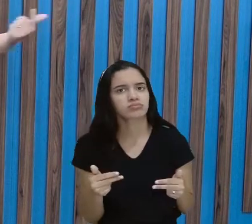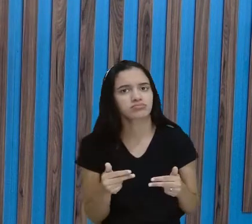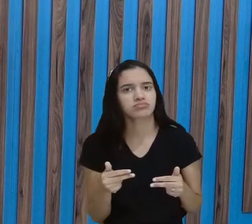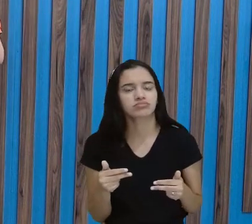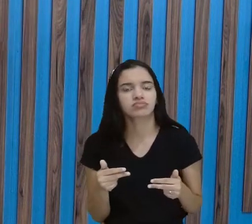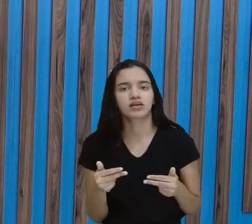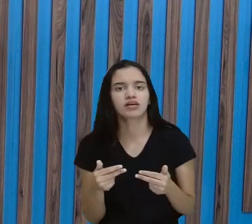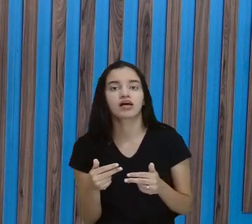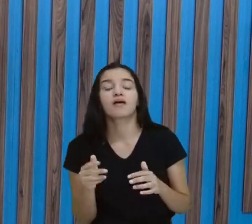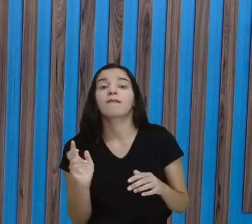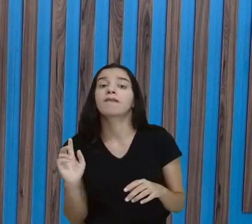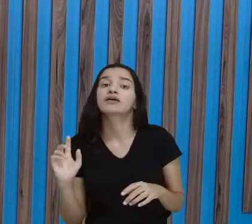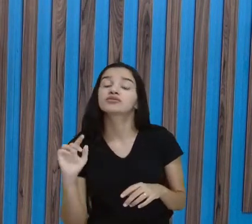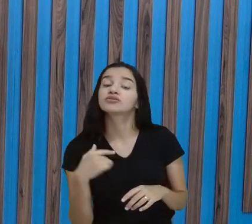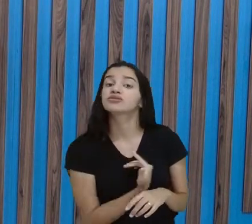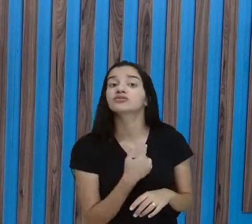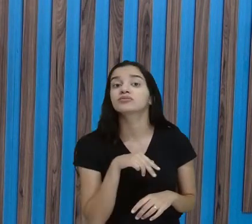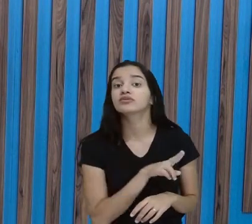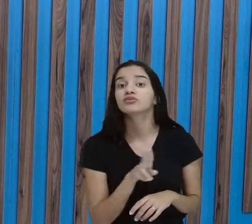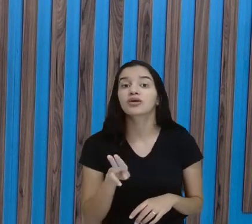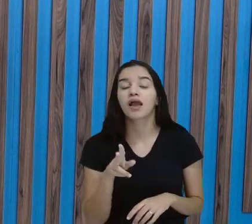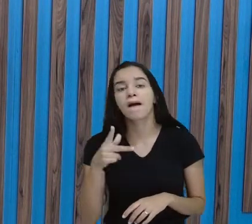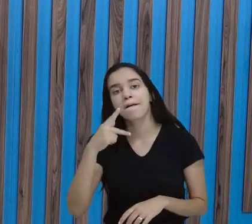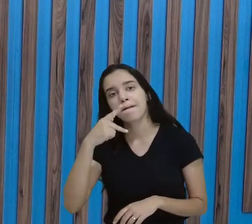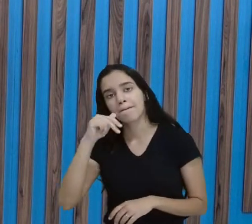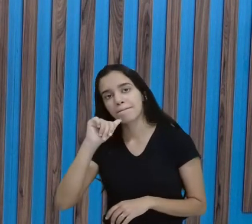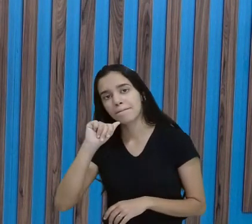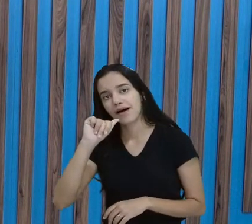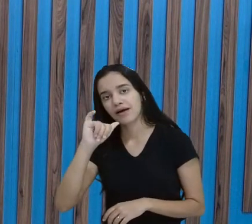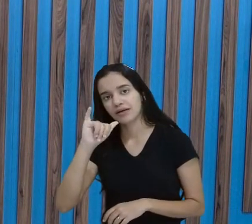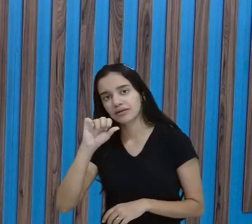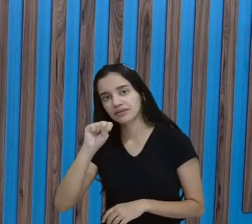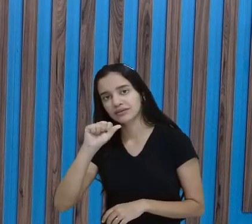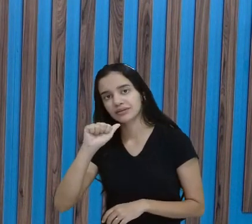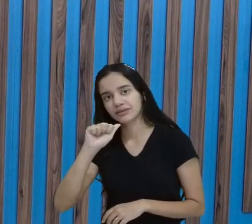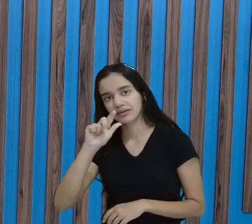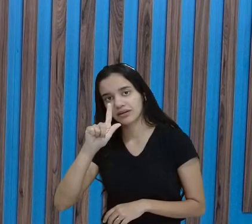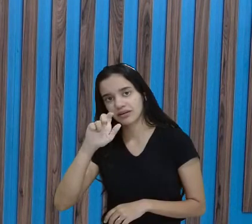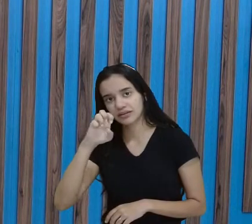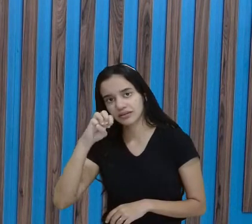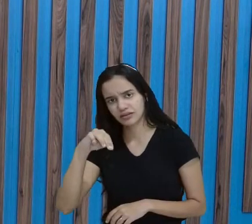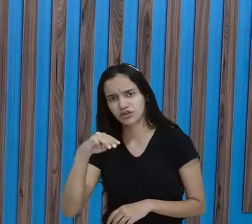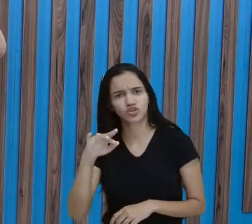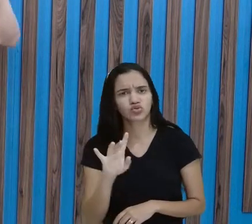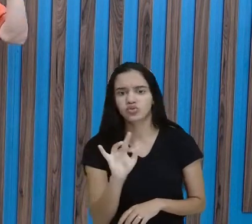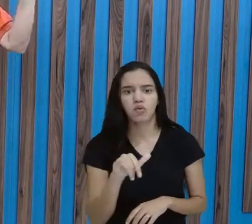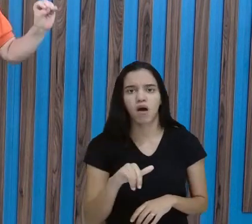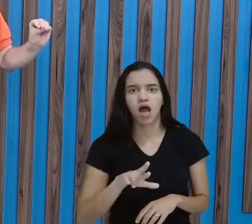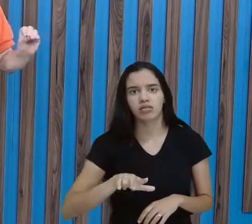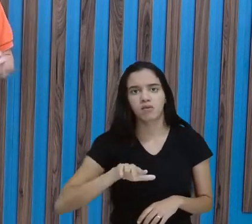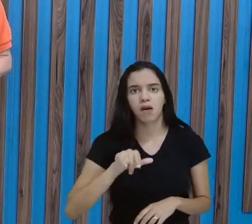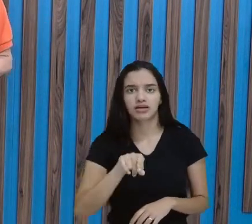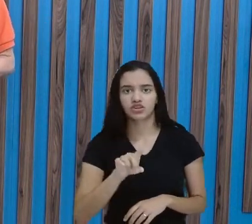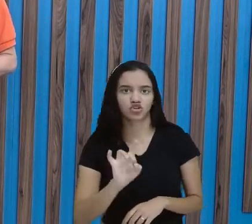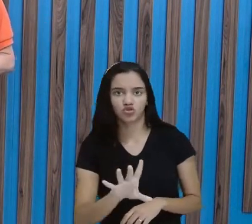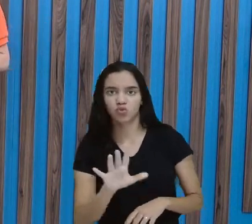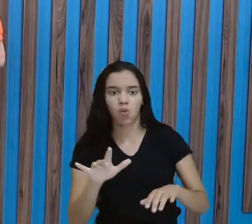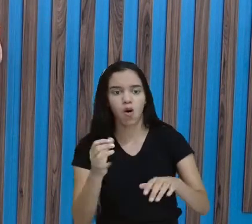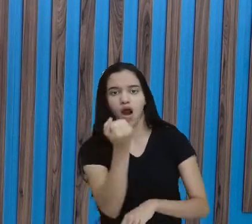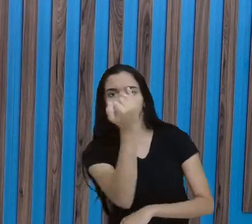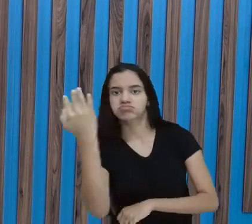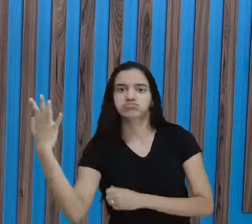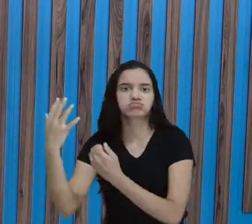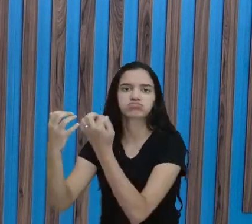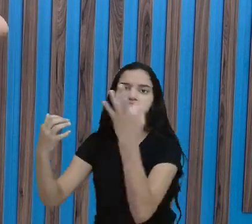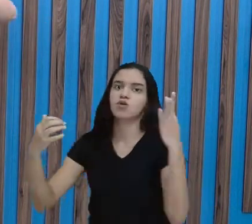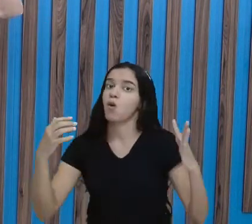seu redor, a gente chama de paisagem, tá certo? Então, paisagem não é somente a natureza, não é somente